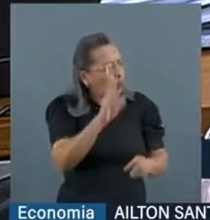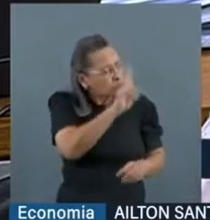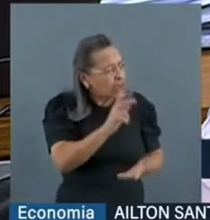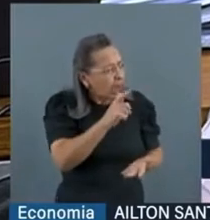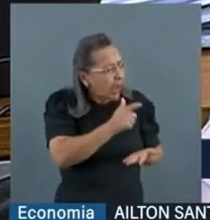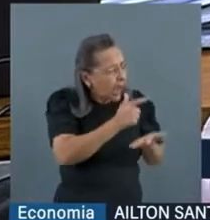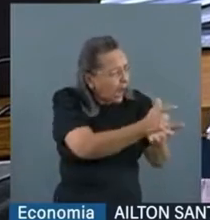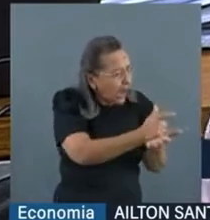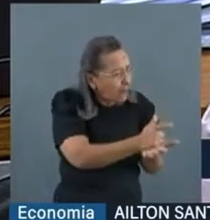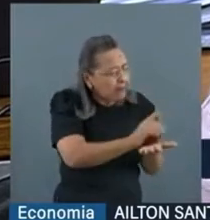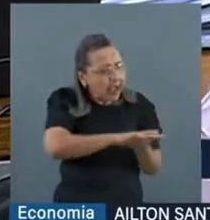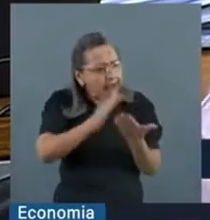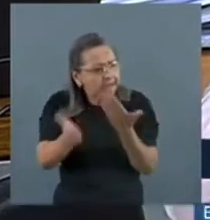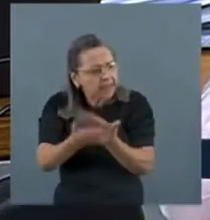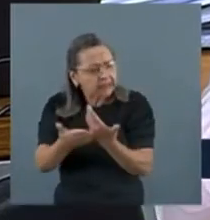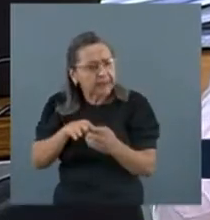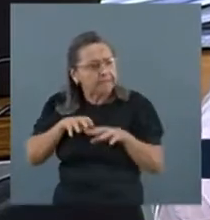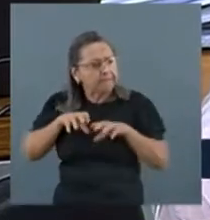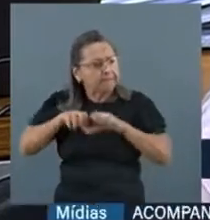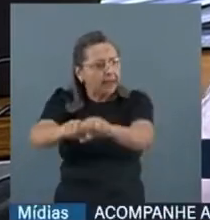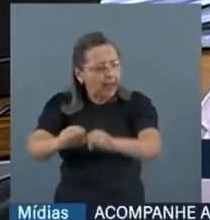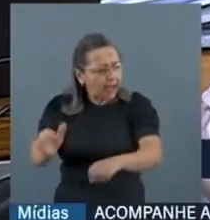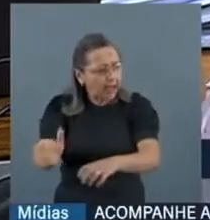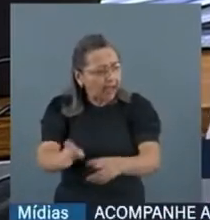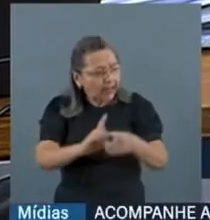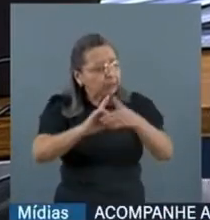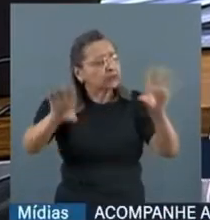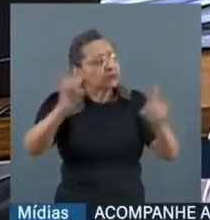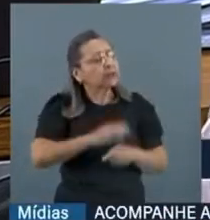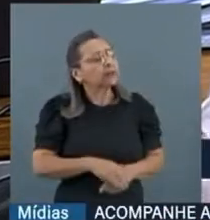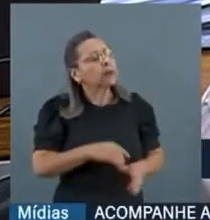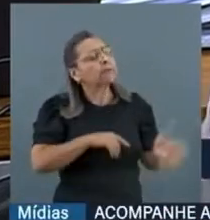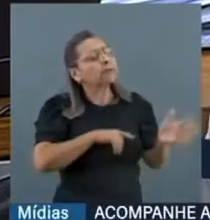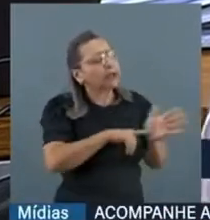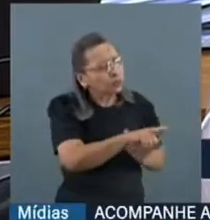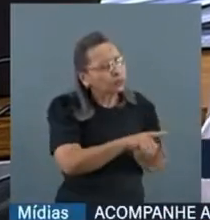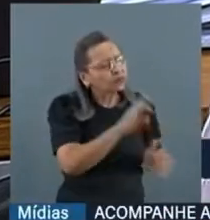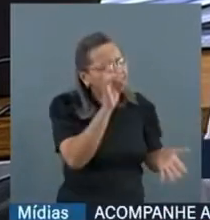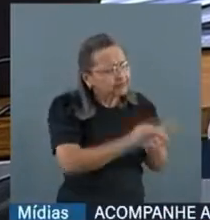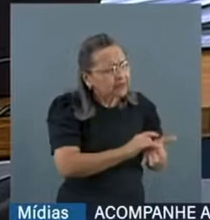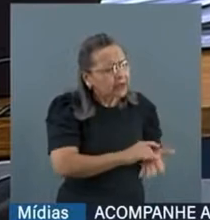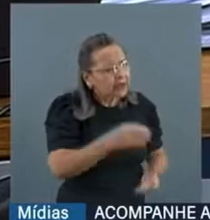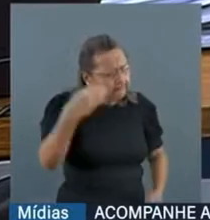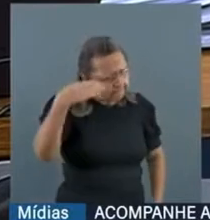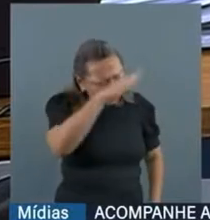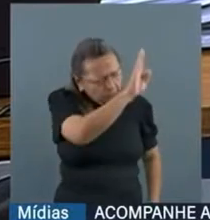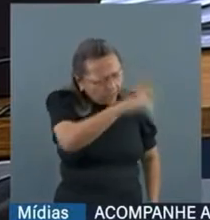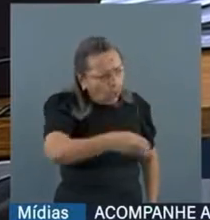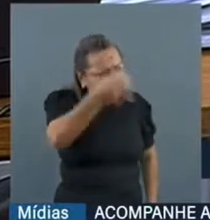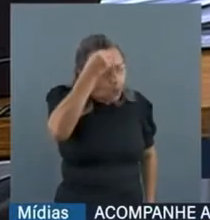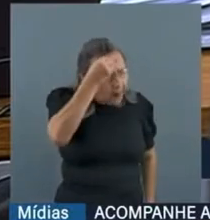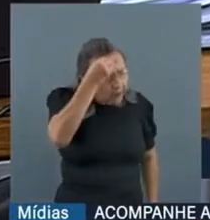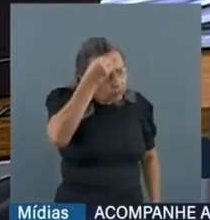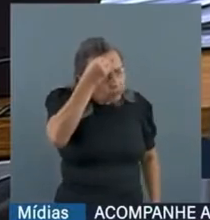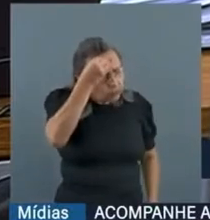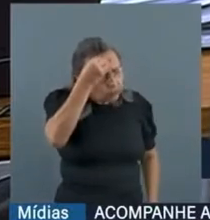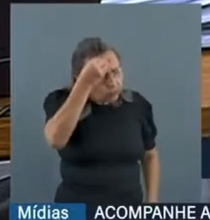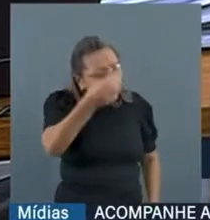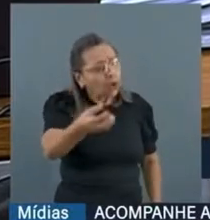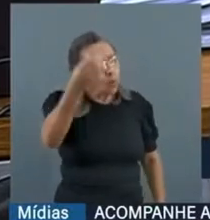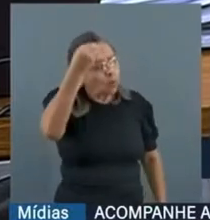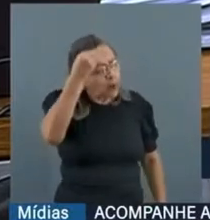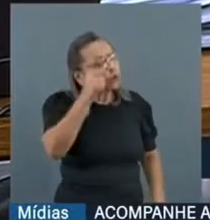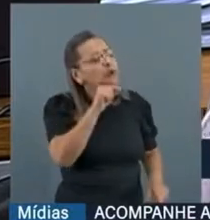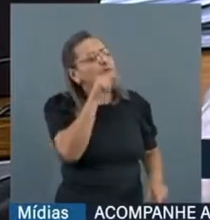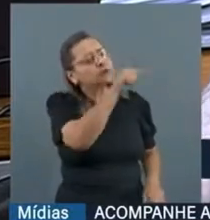ou seja o presidente bolsonaro é culpado por algo que o senhor ou alguma das pessoas